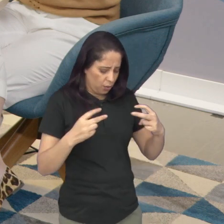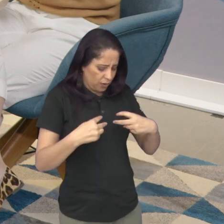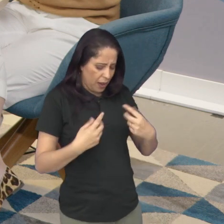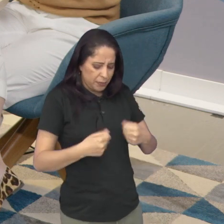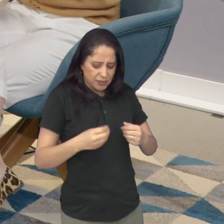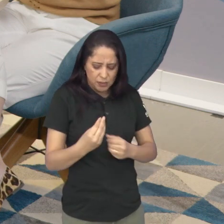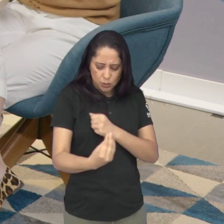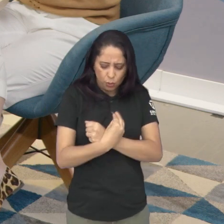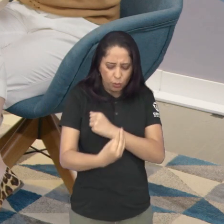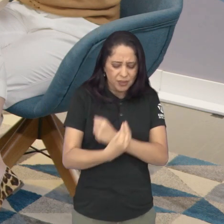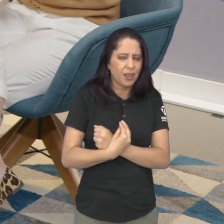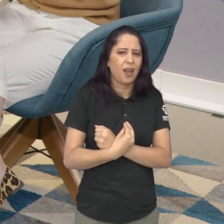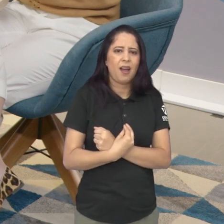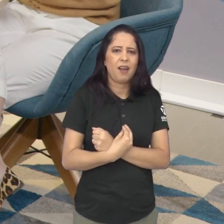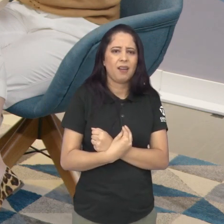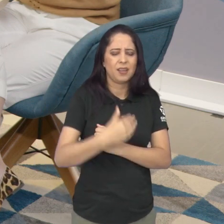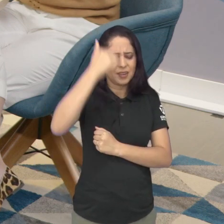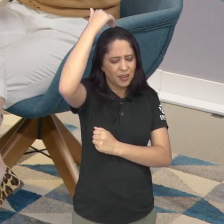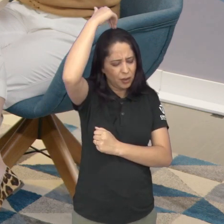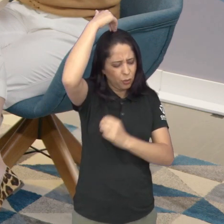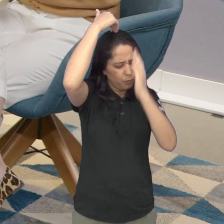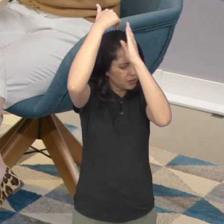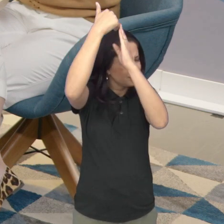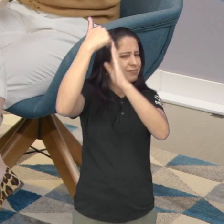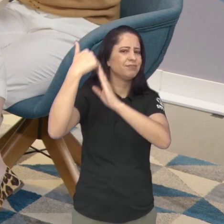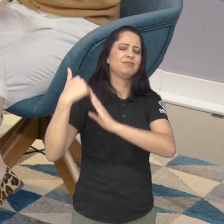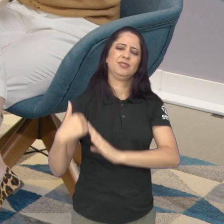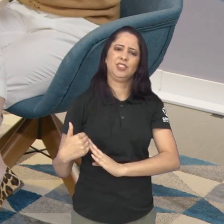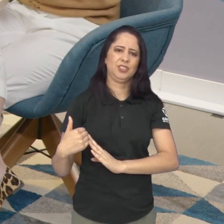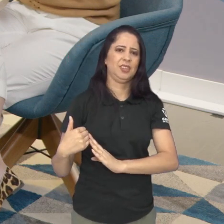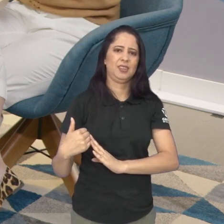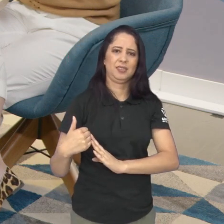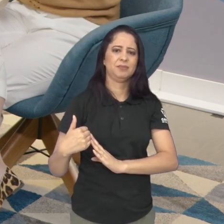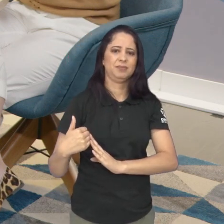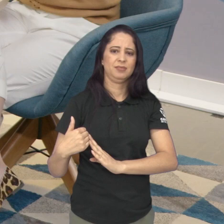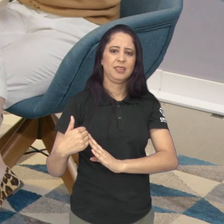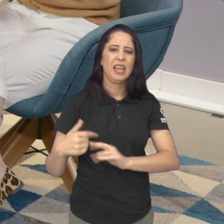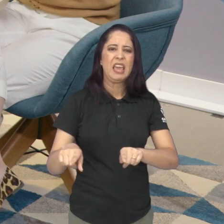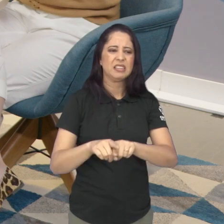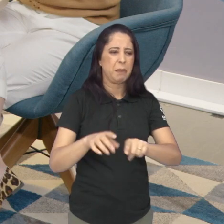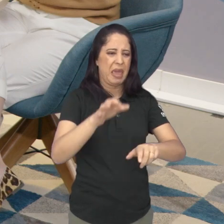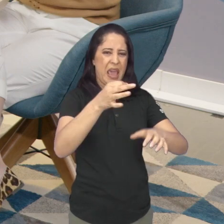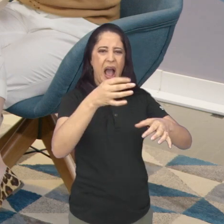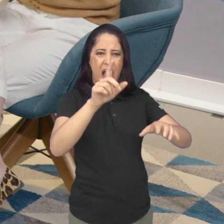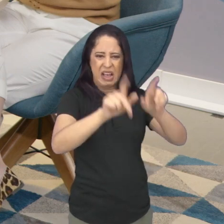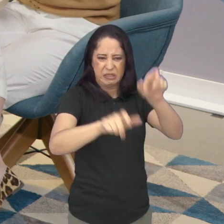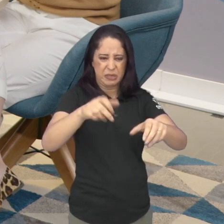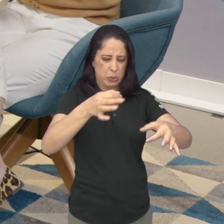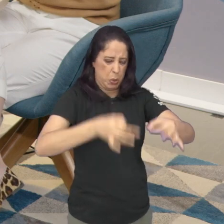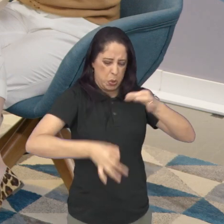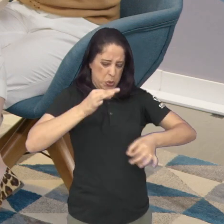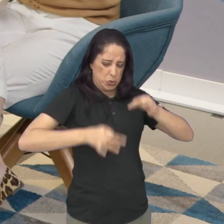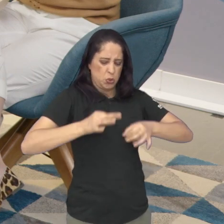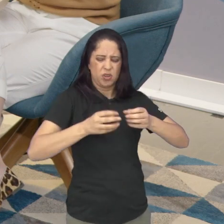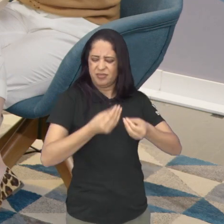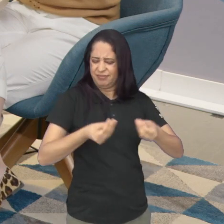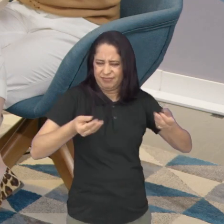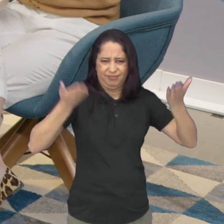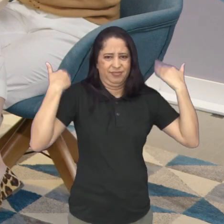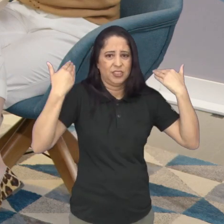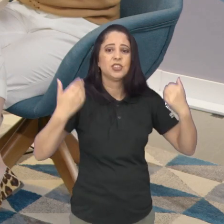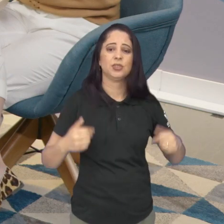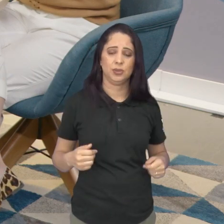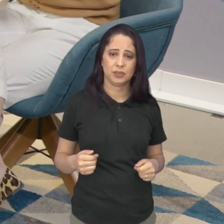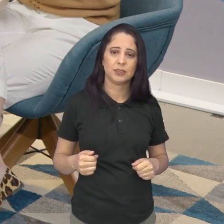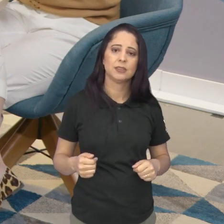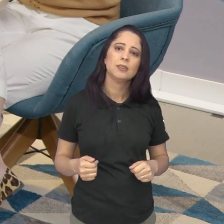de mim também, eu mereço não se culpar, porque ainda tem muito isso, com o julgamento das pessoas, isso fica ainda mais cruel, mas tem isso da mãe